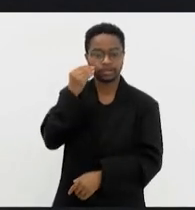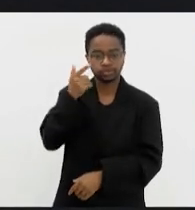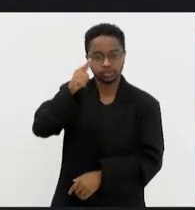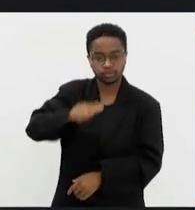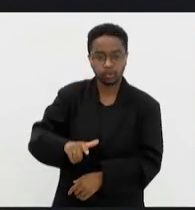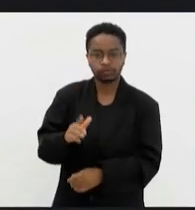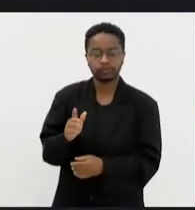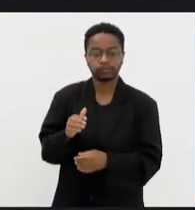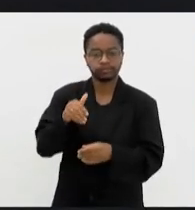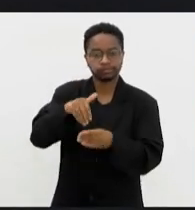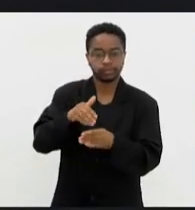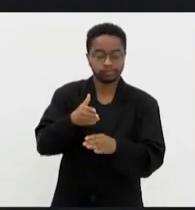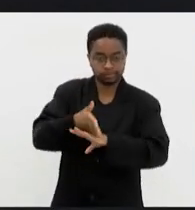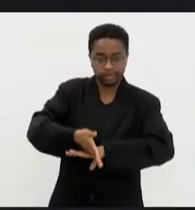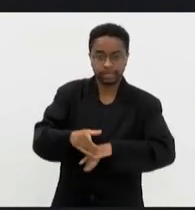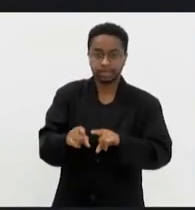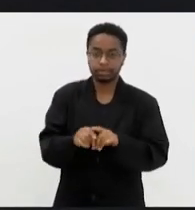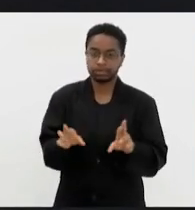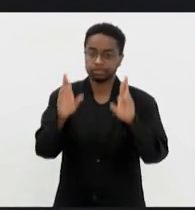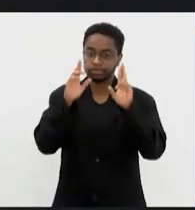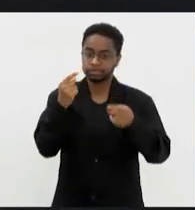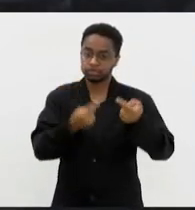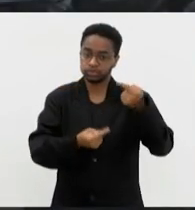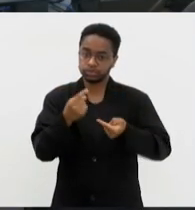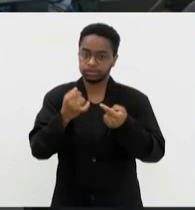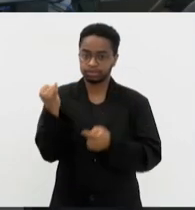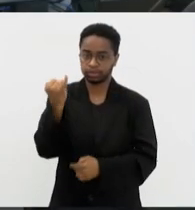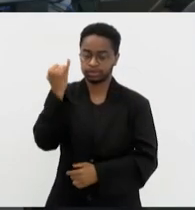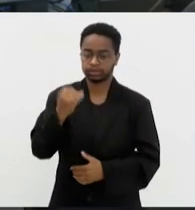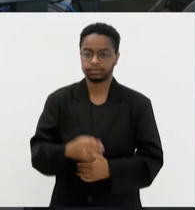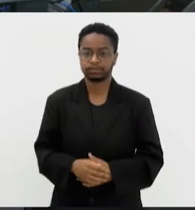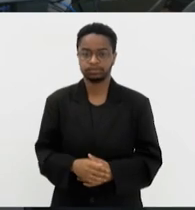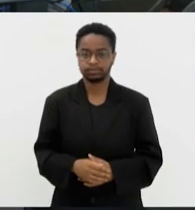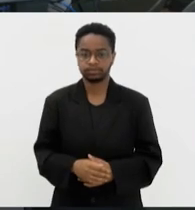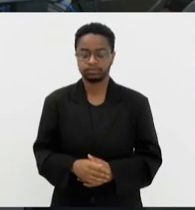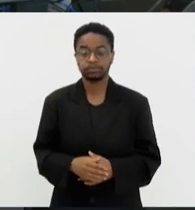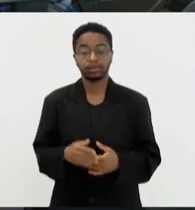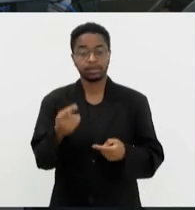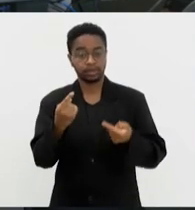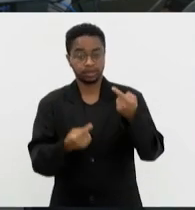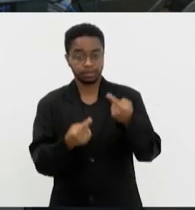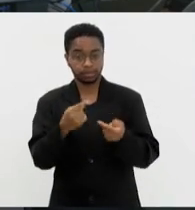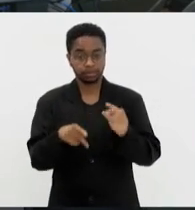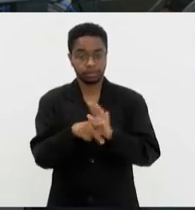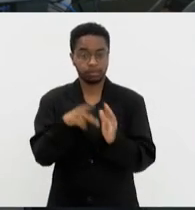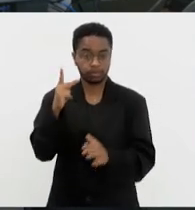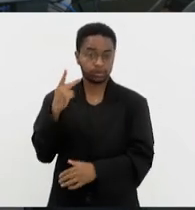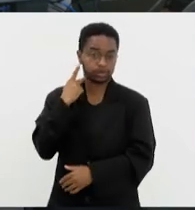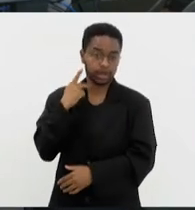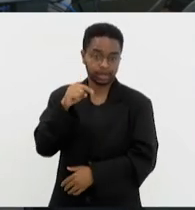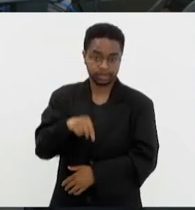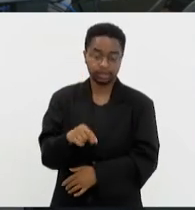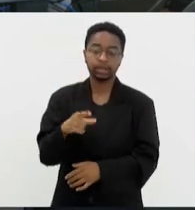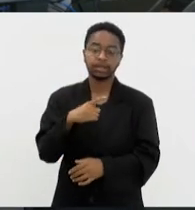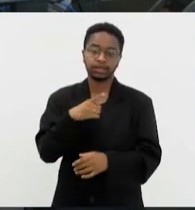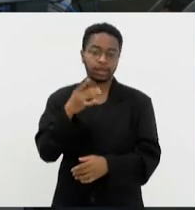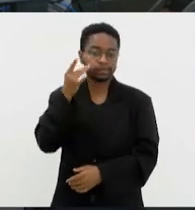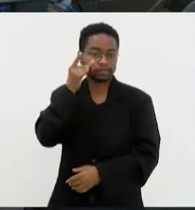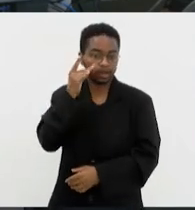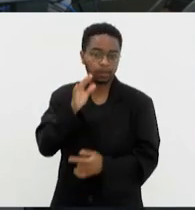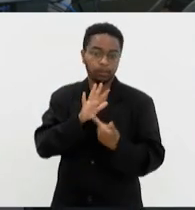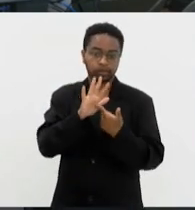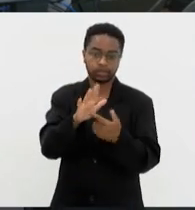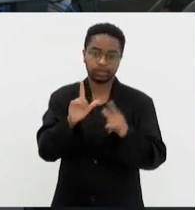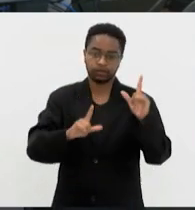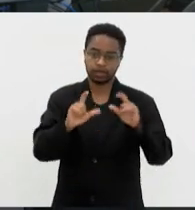uma expectativa muito grande para outro dia de grandes debates. E esse debate da Procuradoria da Casa será transmitido daqui a pouco pela